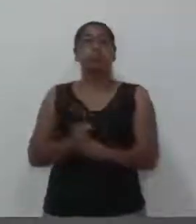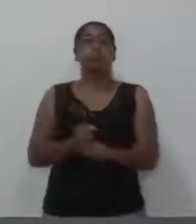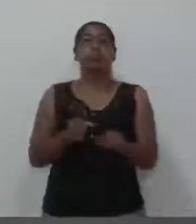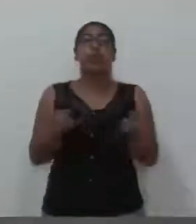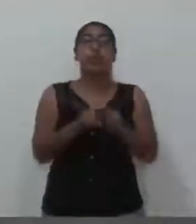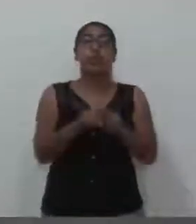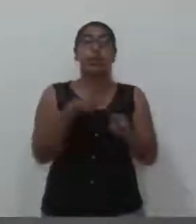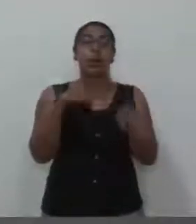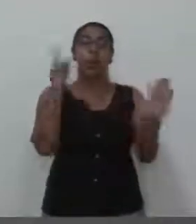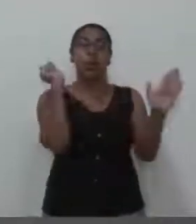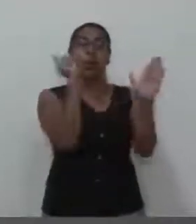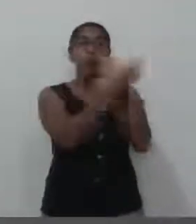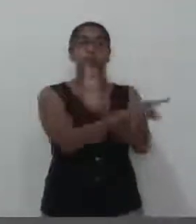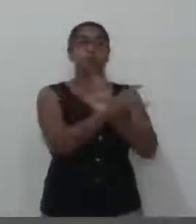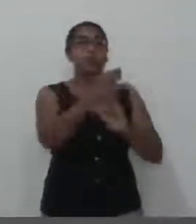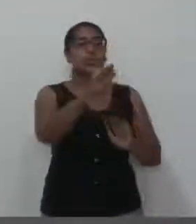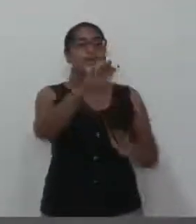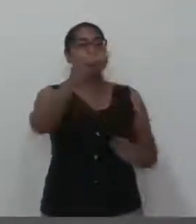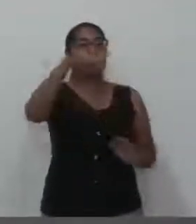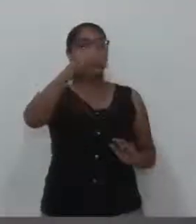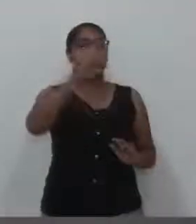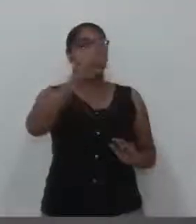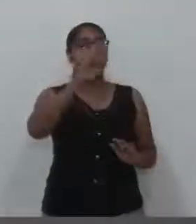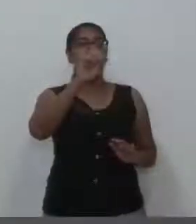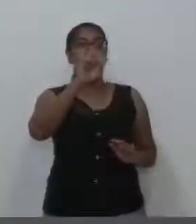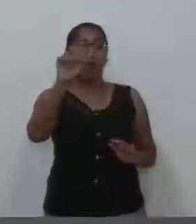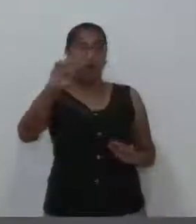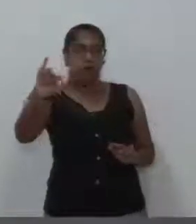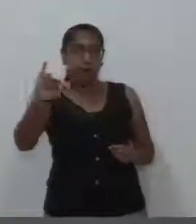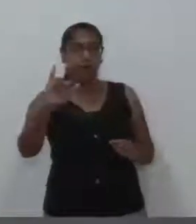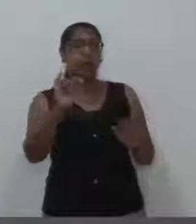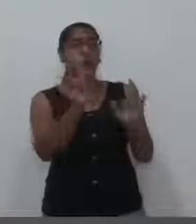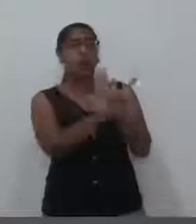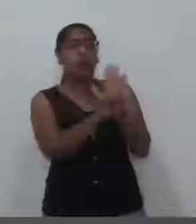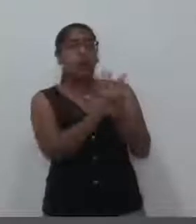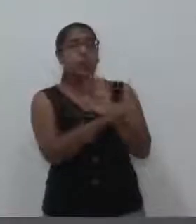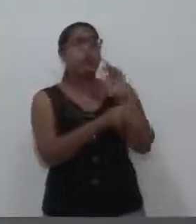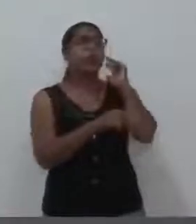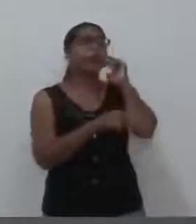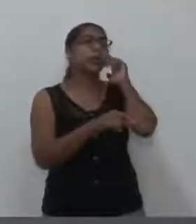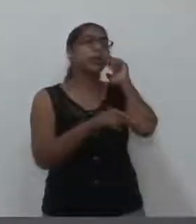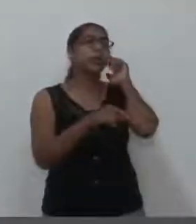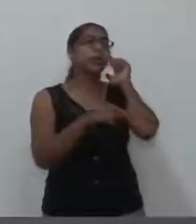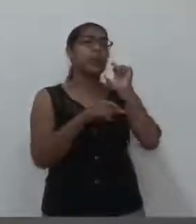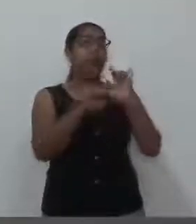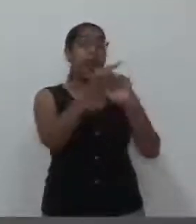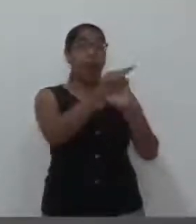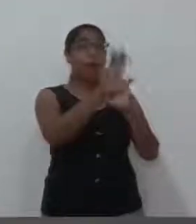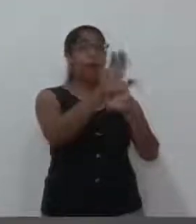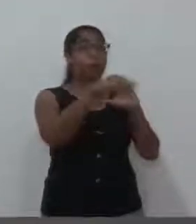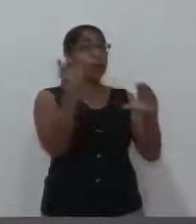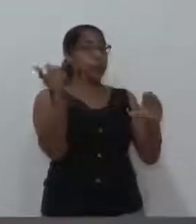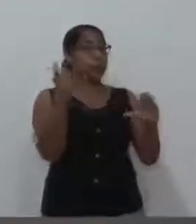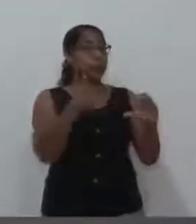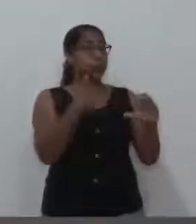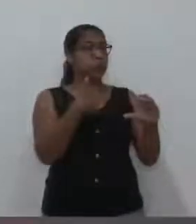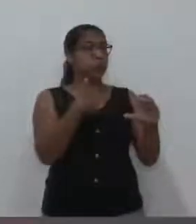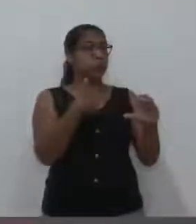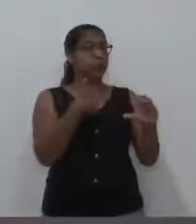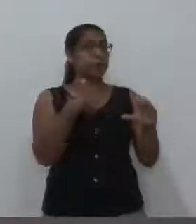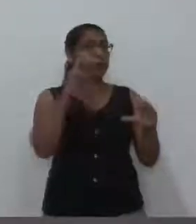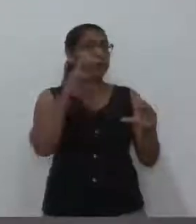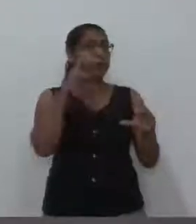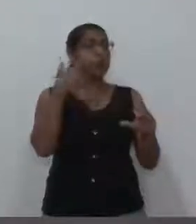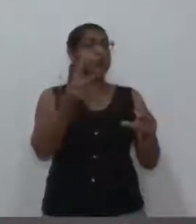para a Sanebave, porque a gente tem alguns órgãos de pesquisa, não é? Mas esse e-mail eu recebi da Sanebave no